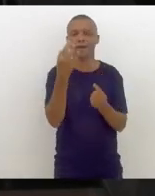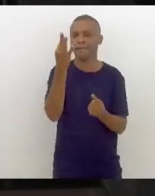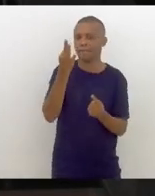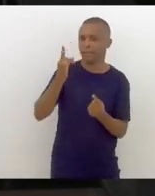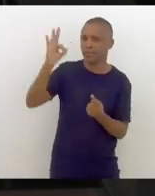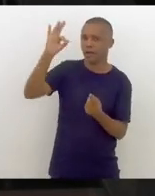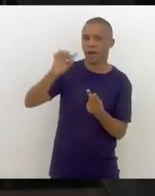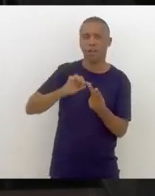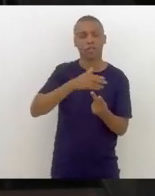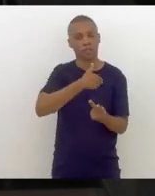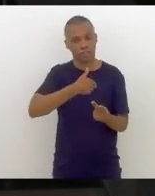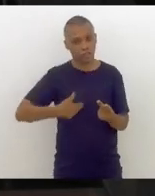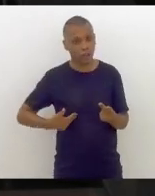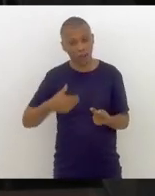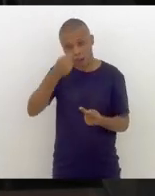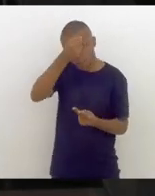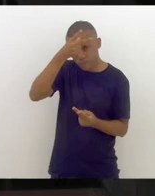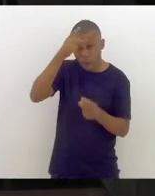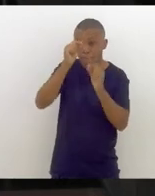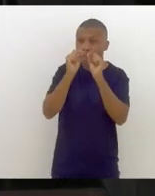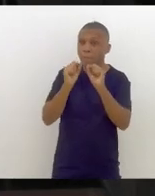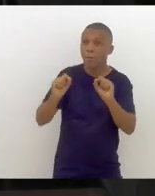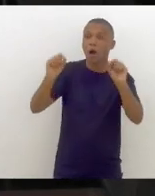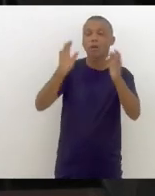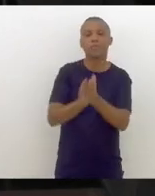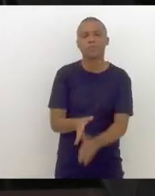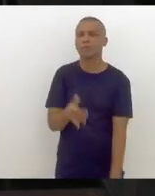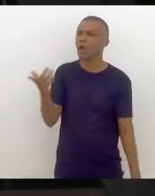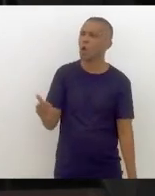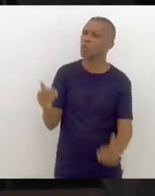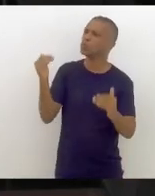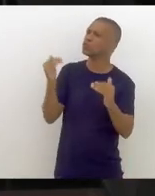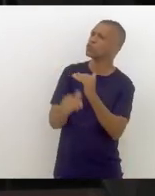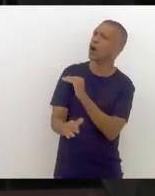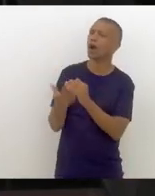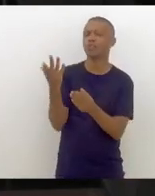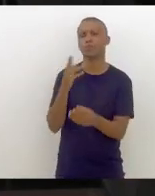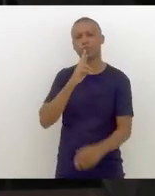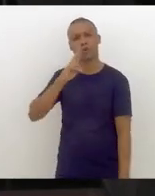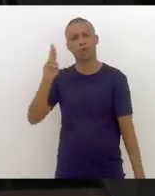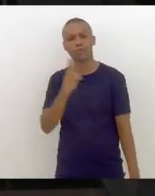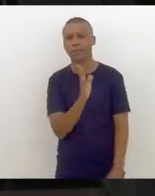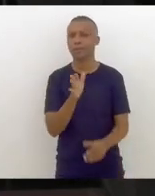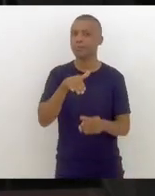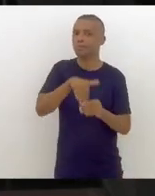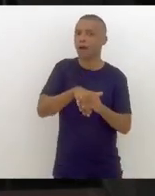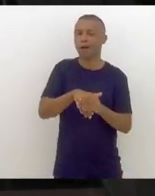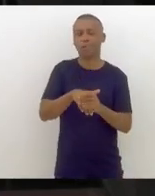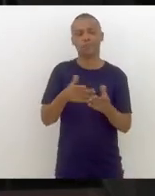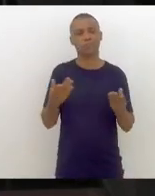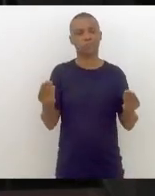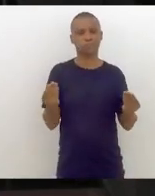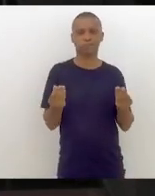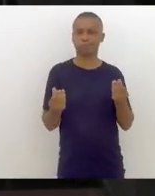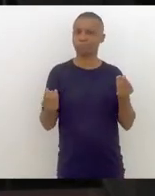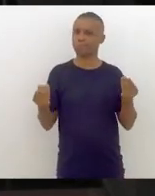e municipais alegando que discorda do resultado eleitoral está absolutamente